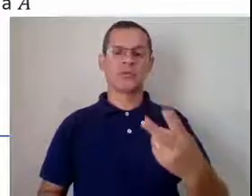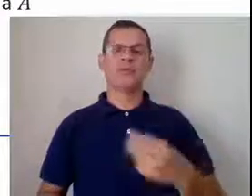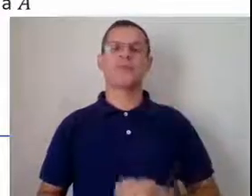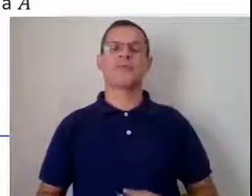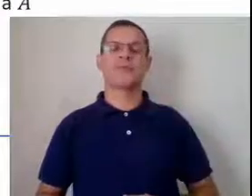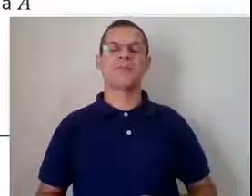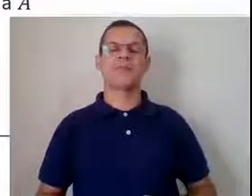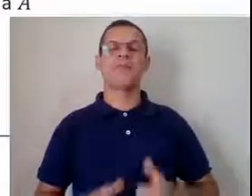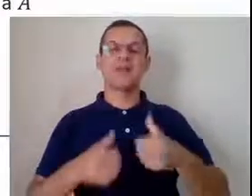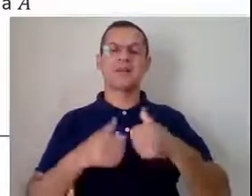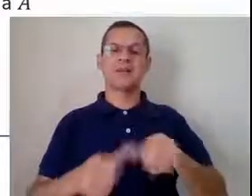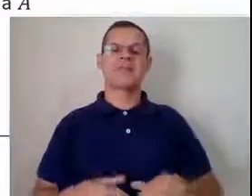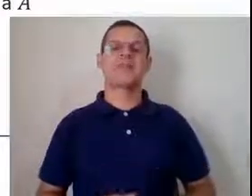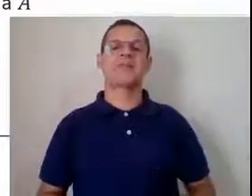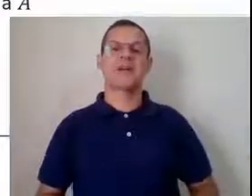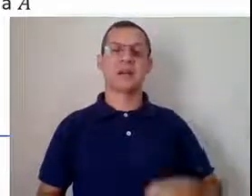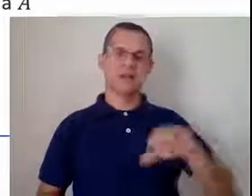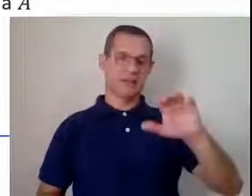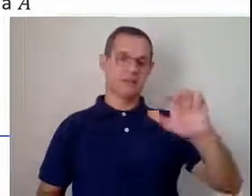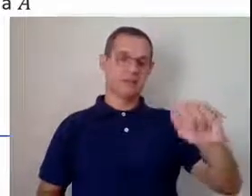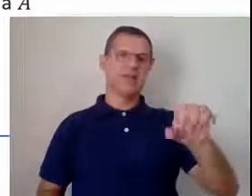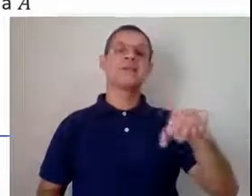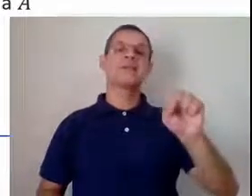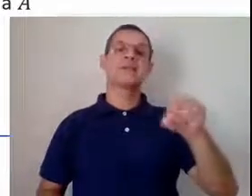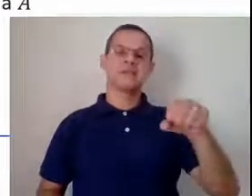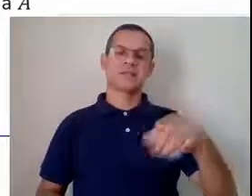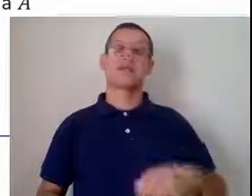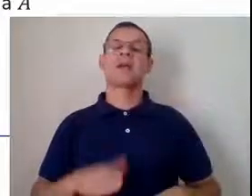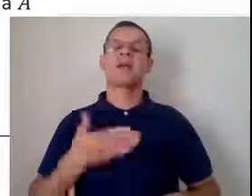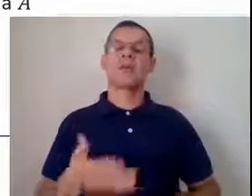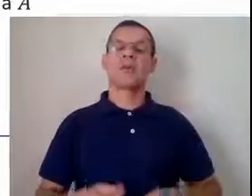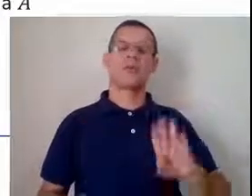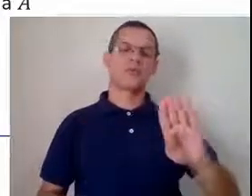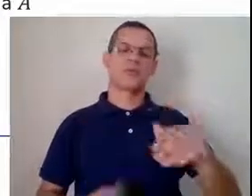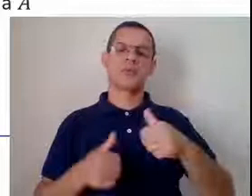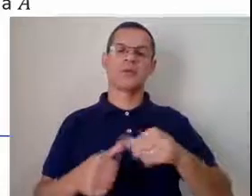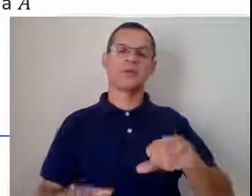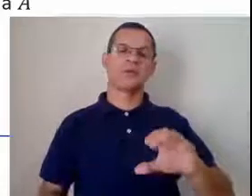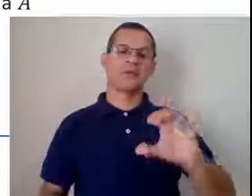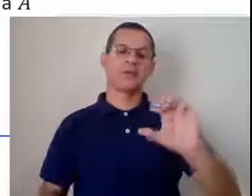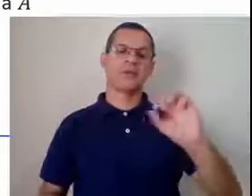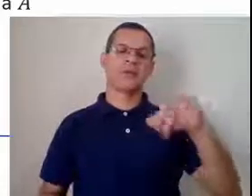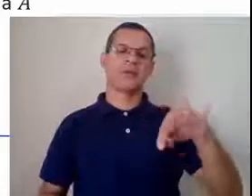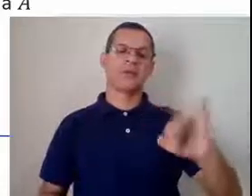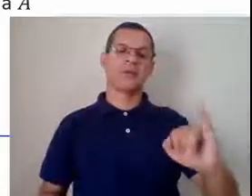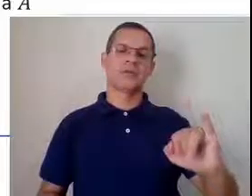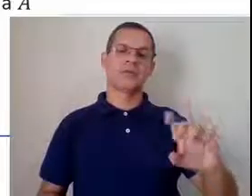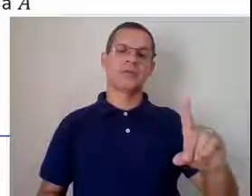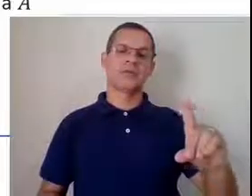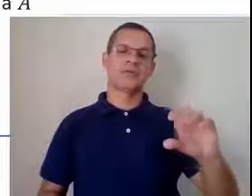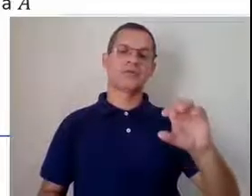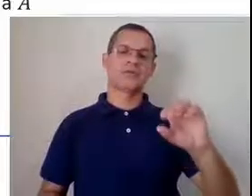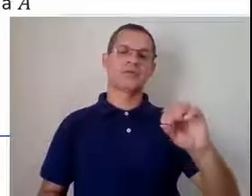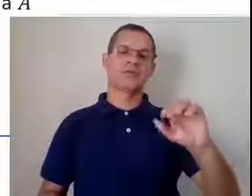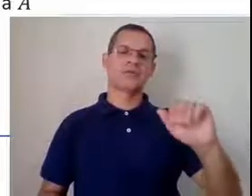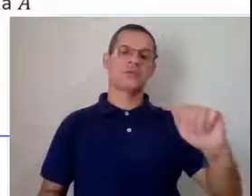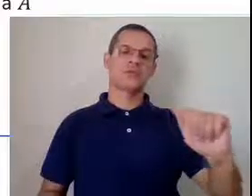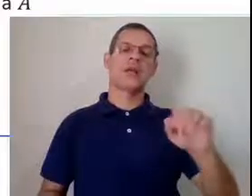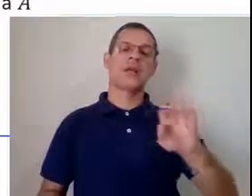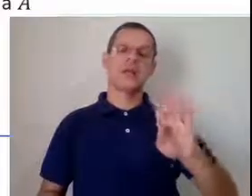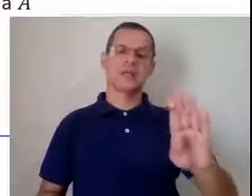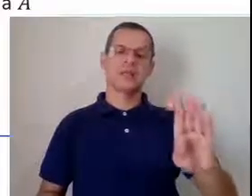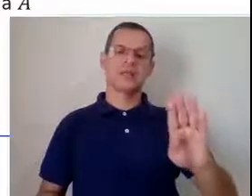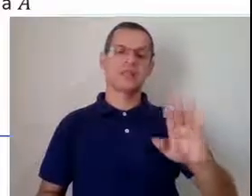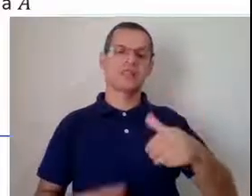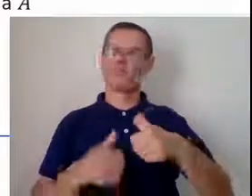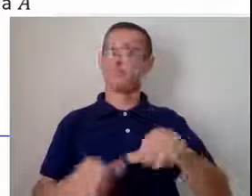2 está em A? Sim, então o B está contido em A. E B